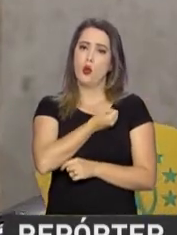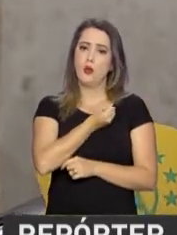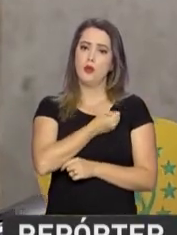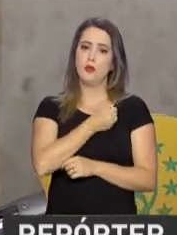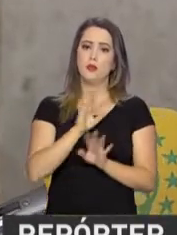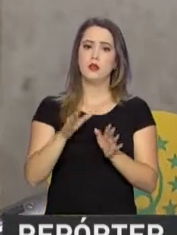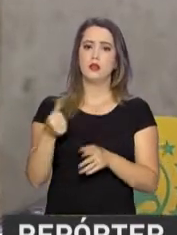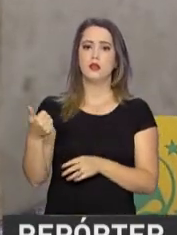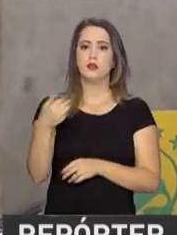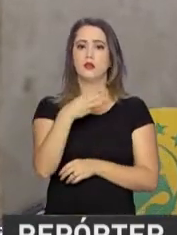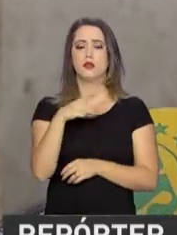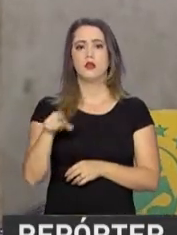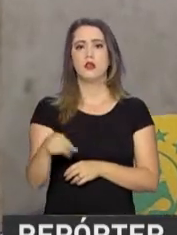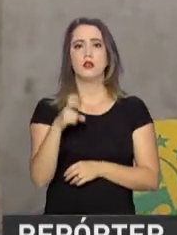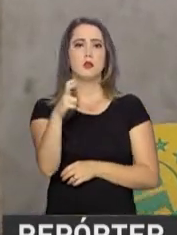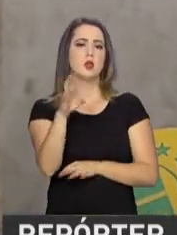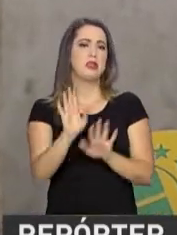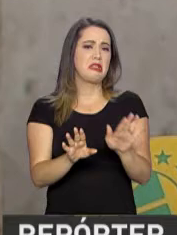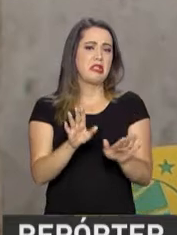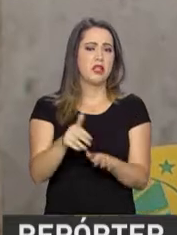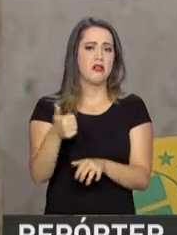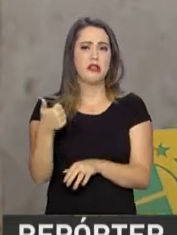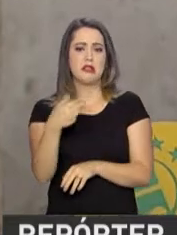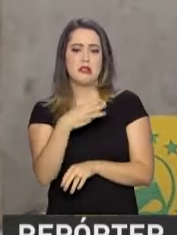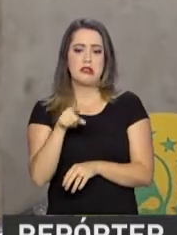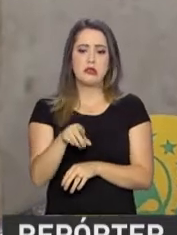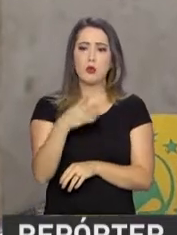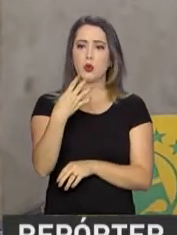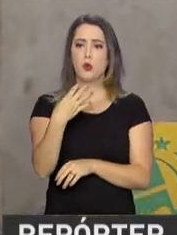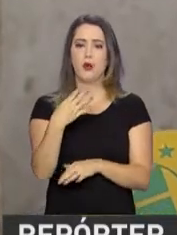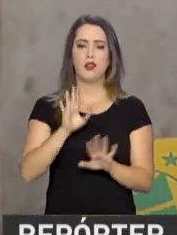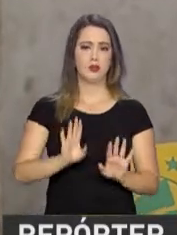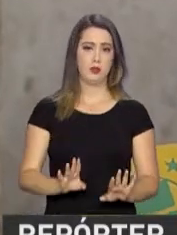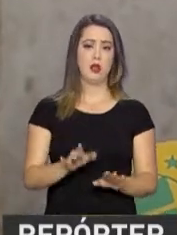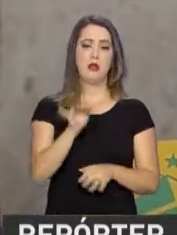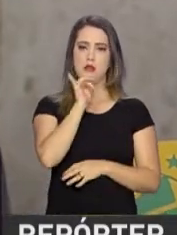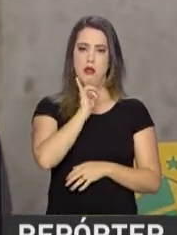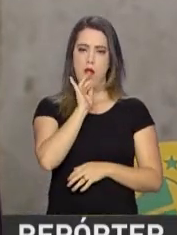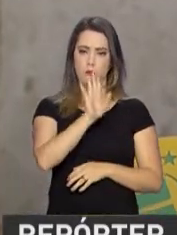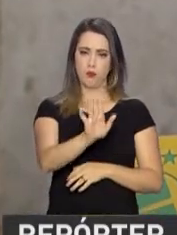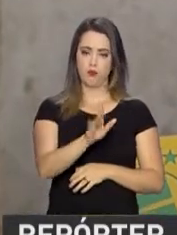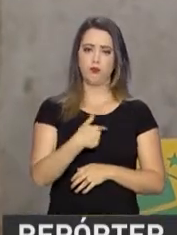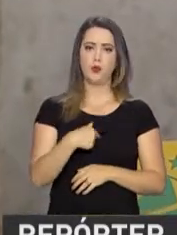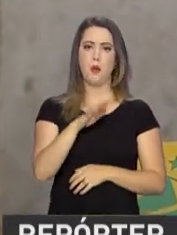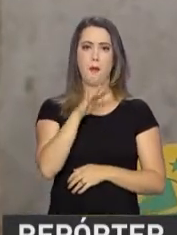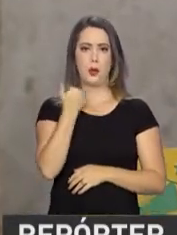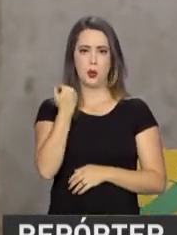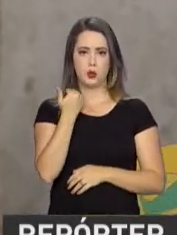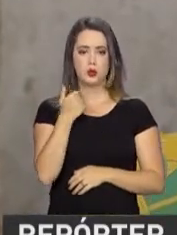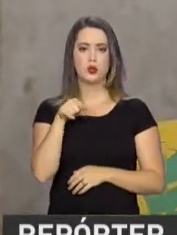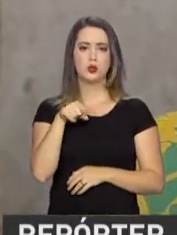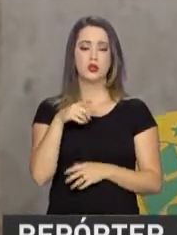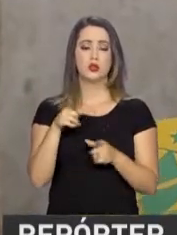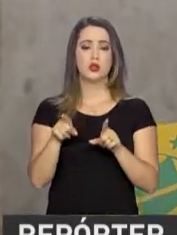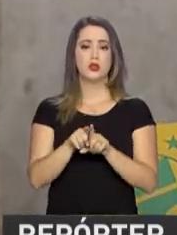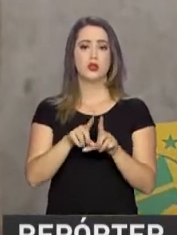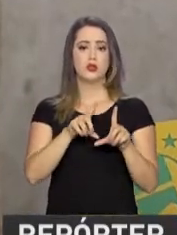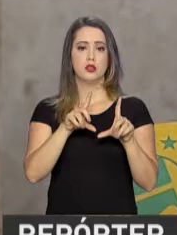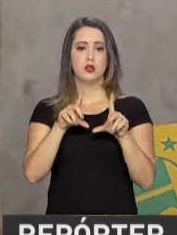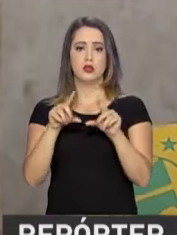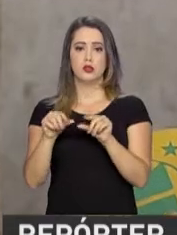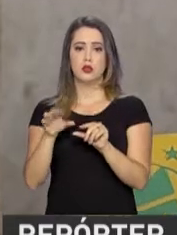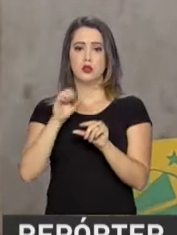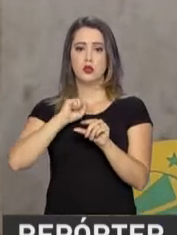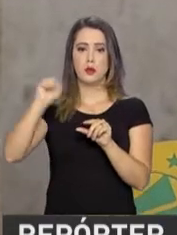falo 13.5 e 13.4 mas como exemplo homicídio doloso houve uma queda e eu tô falando de